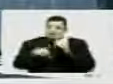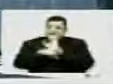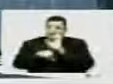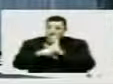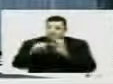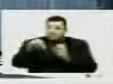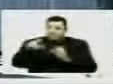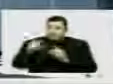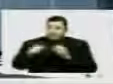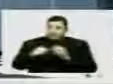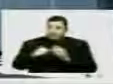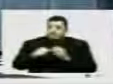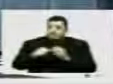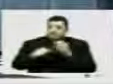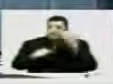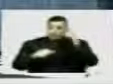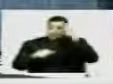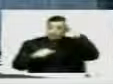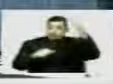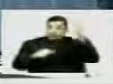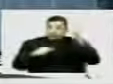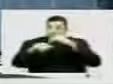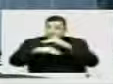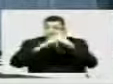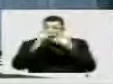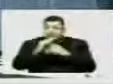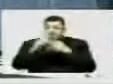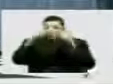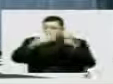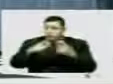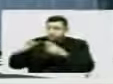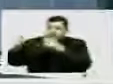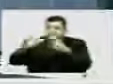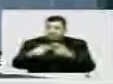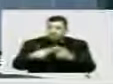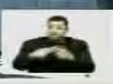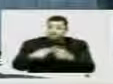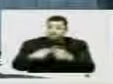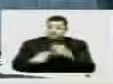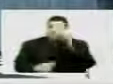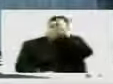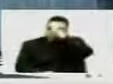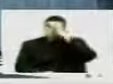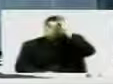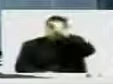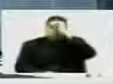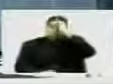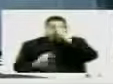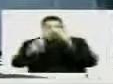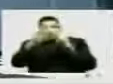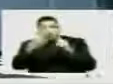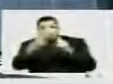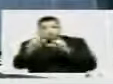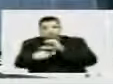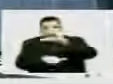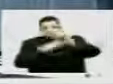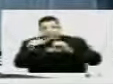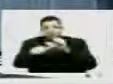do Amazonas é um gênio e todos os outros são idiotas, ou o